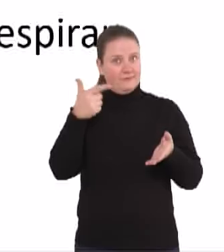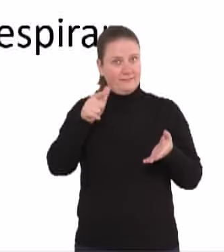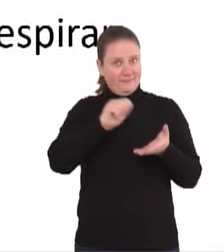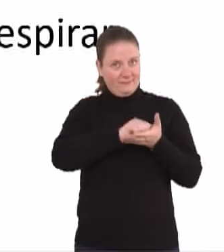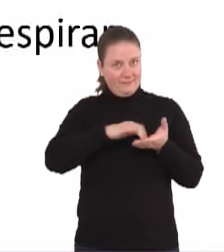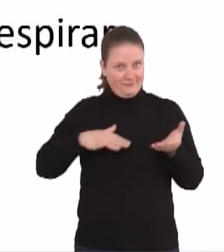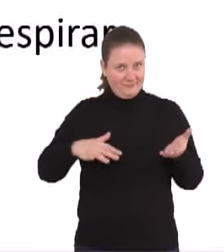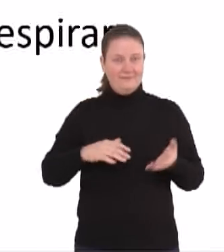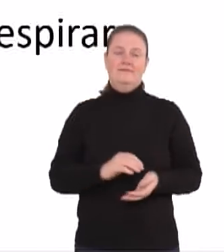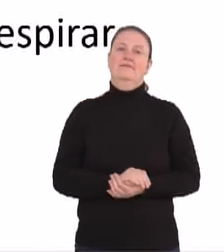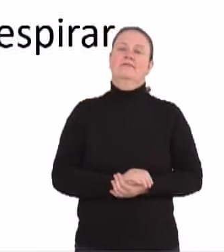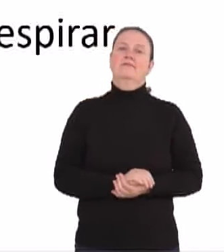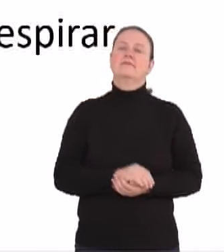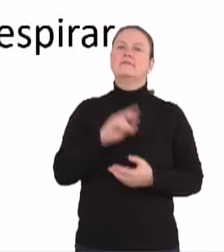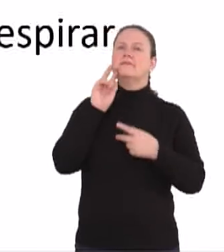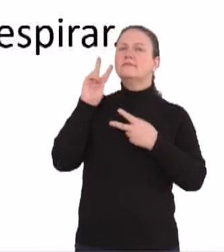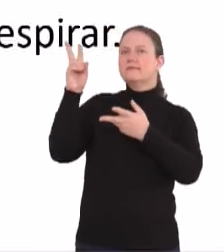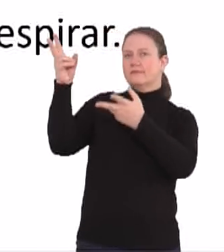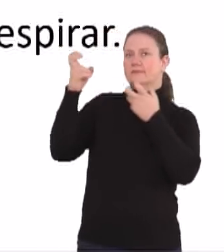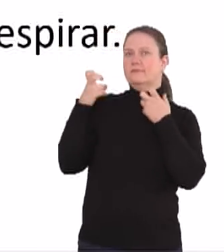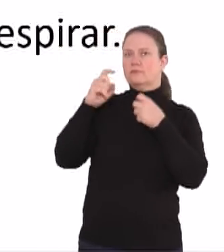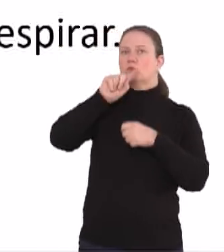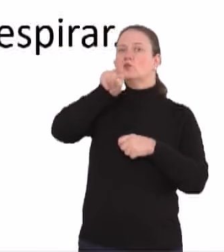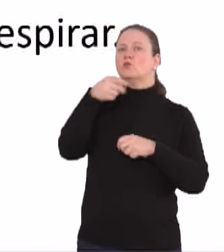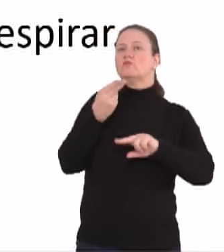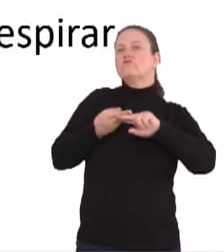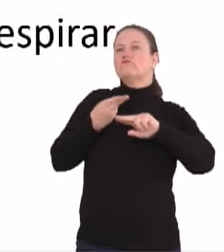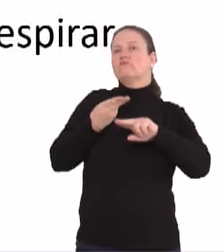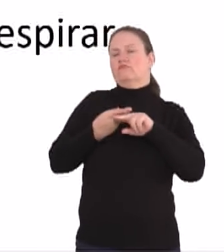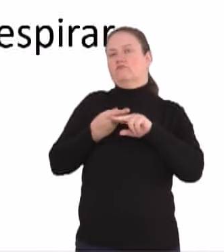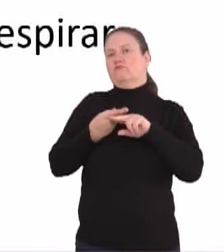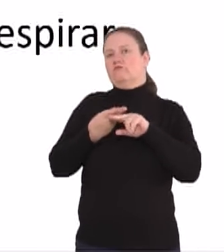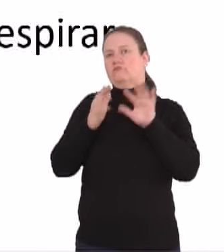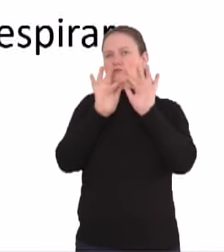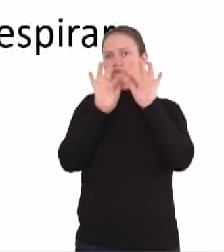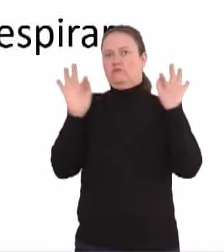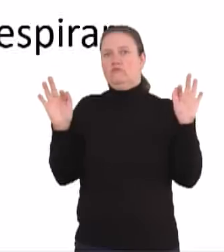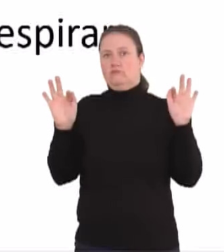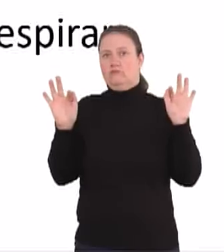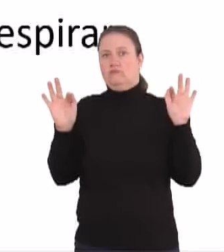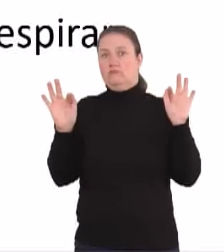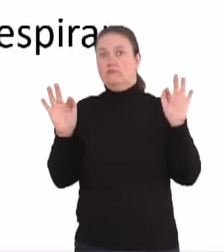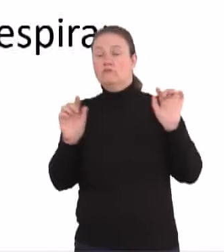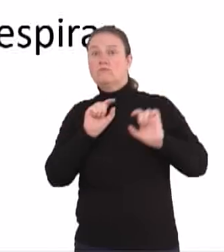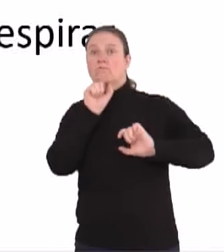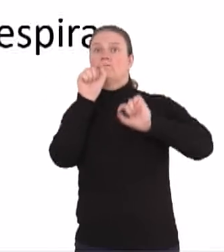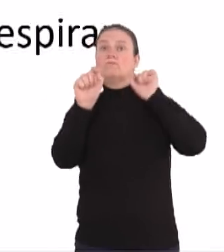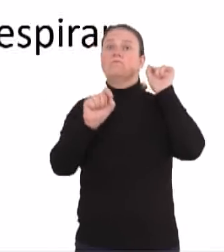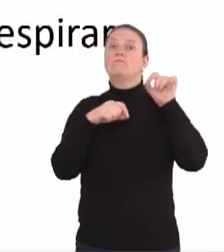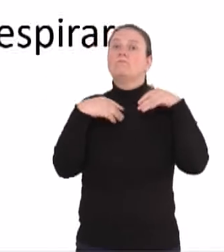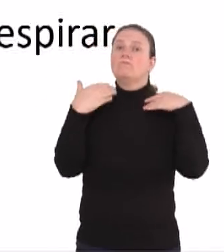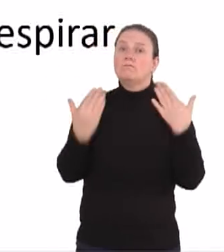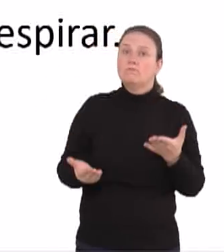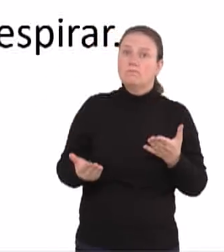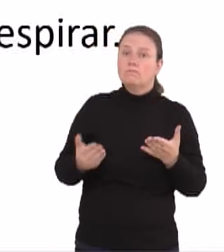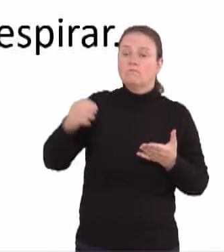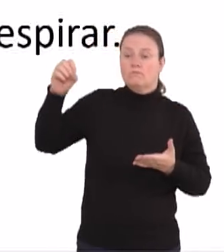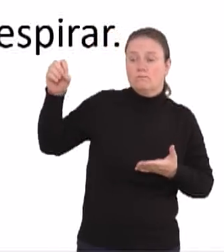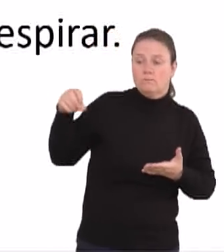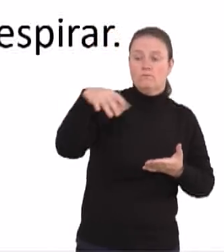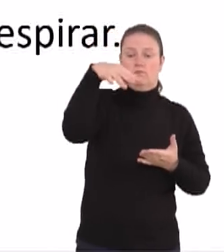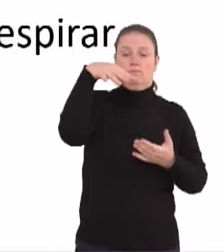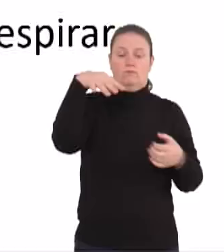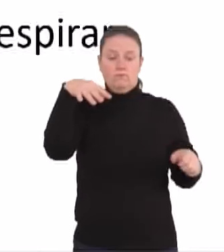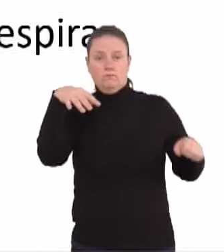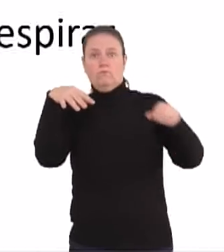exercício? Observe o uso de vírgulas na frase. Então, veio a luz e surgiram Ranginui, o